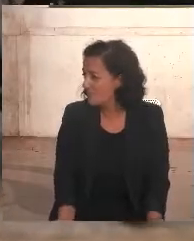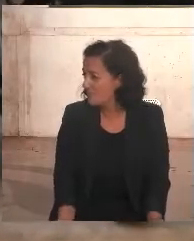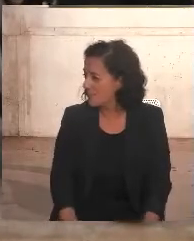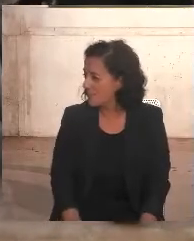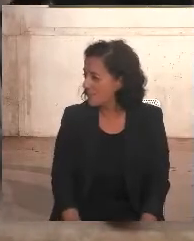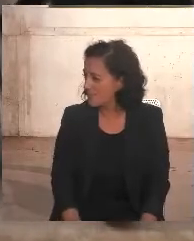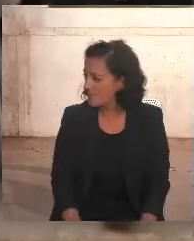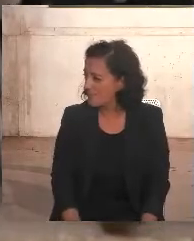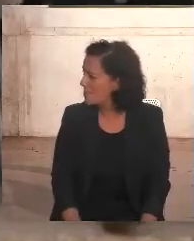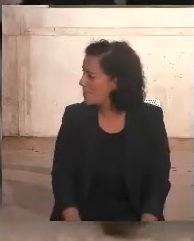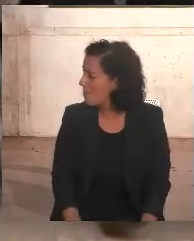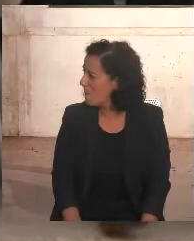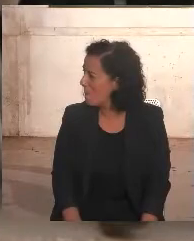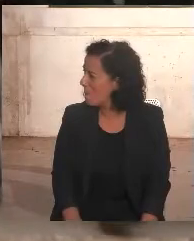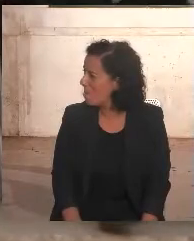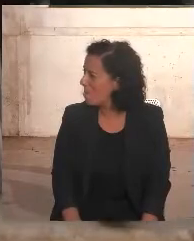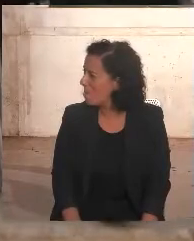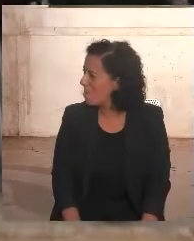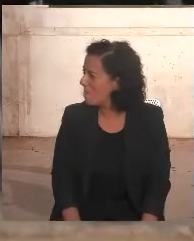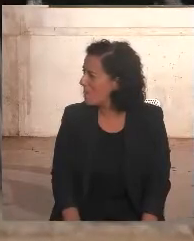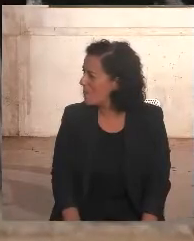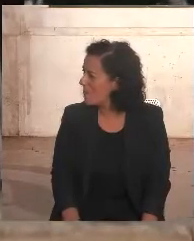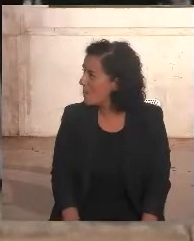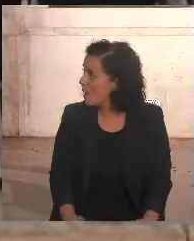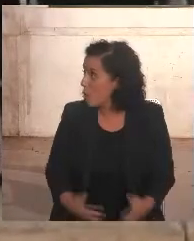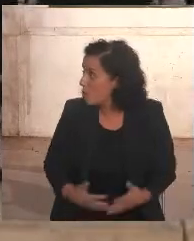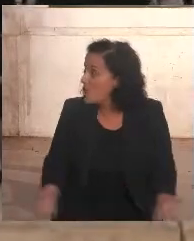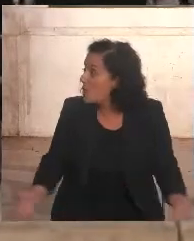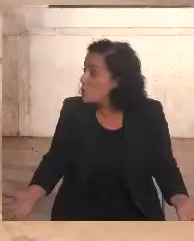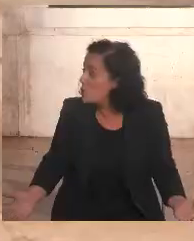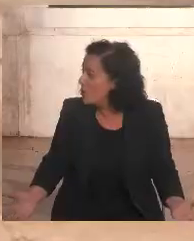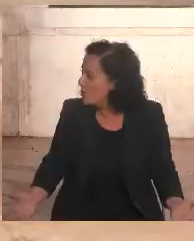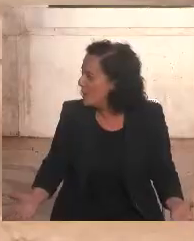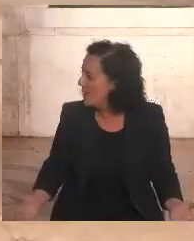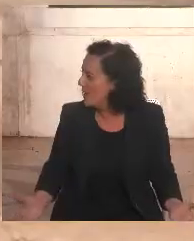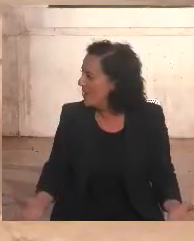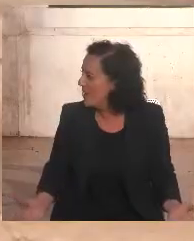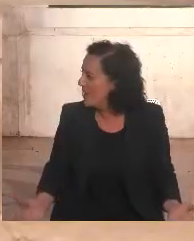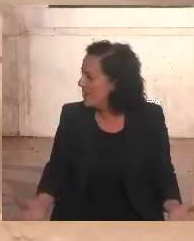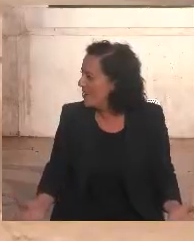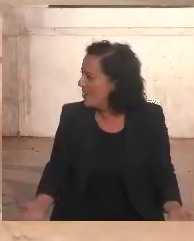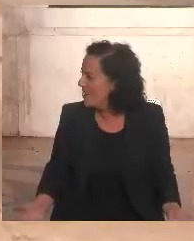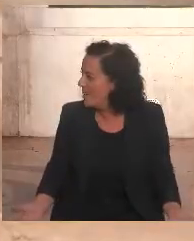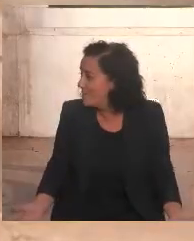de areias que levantam. Vejo-me de novo.